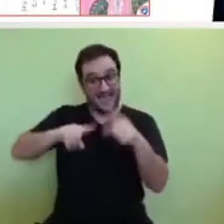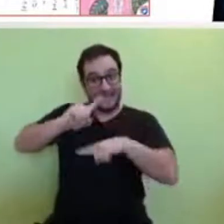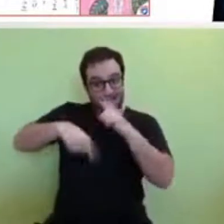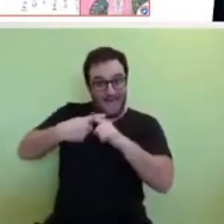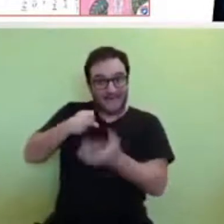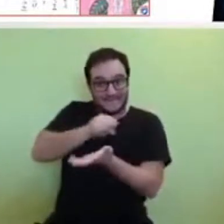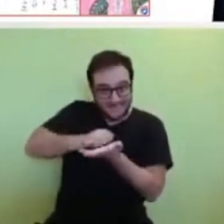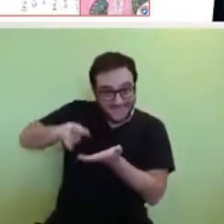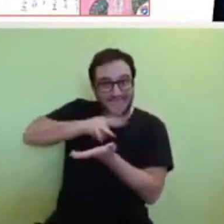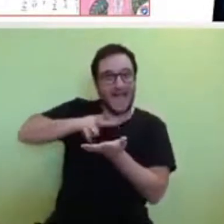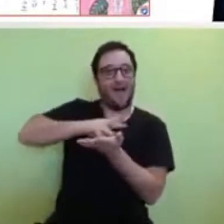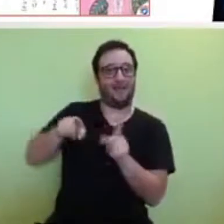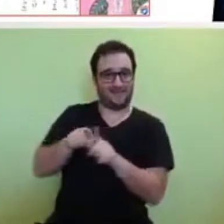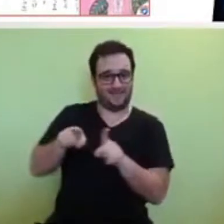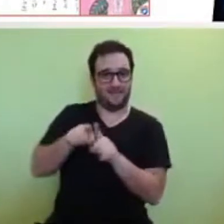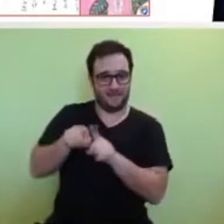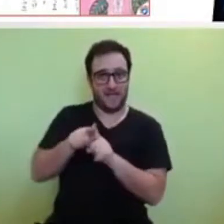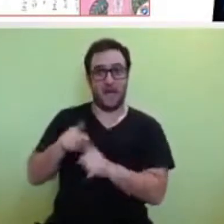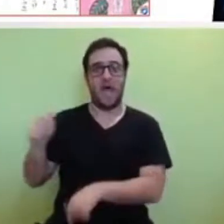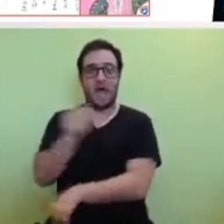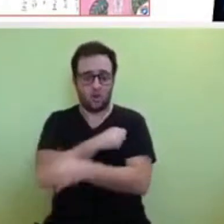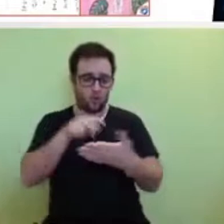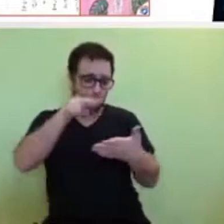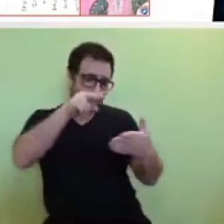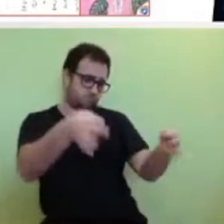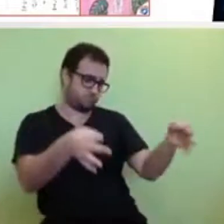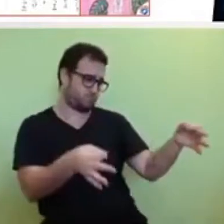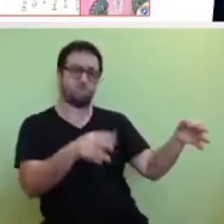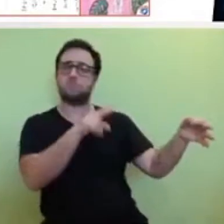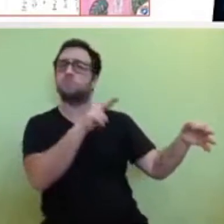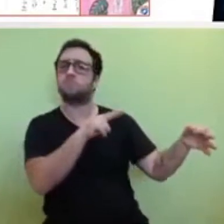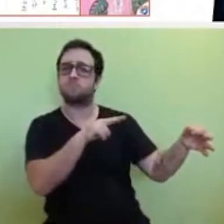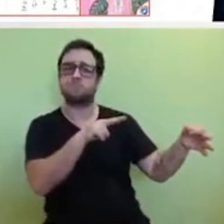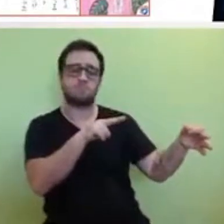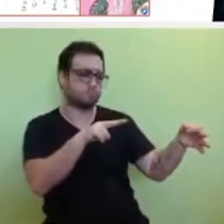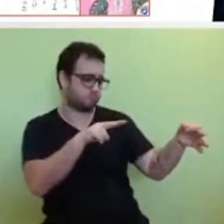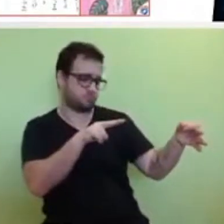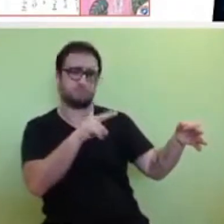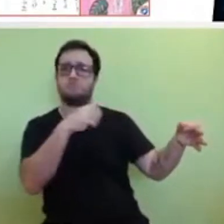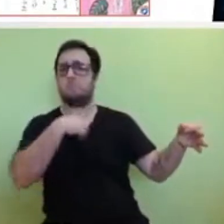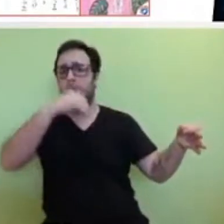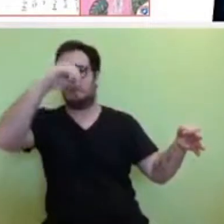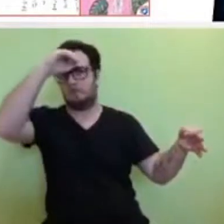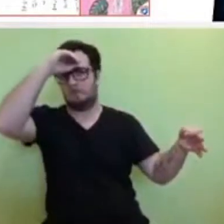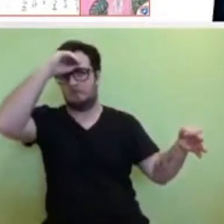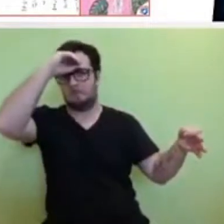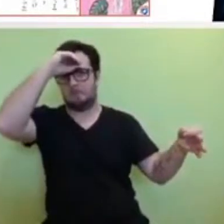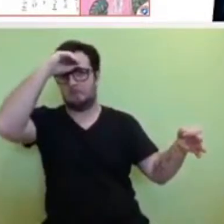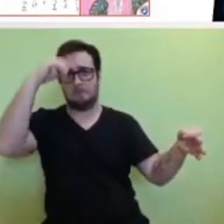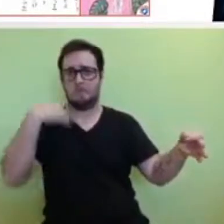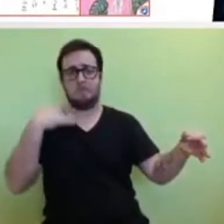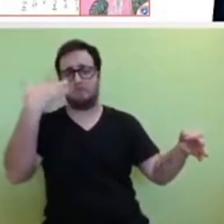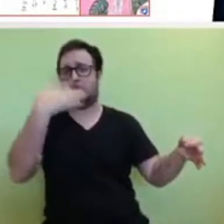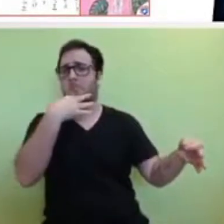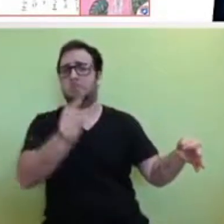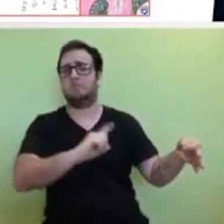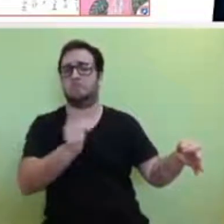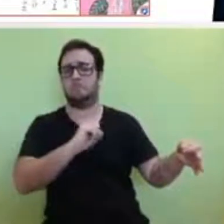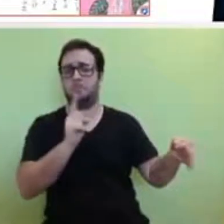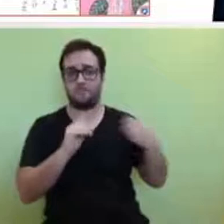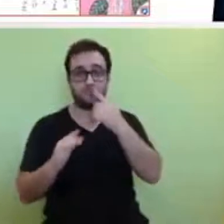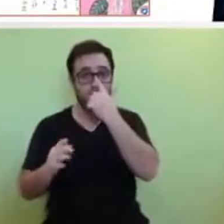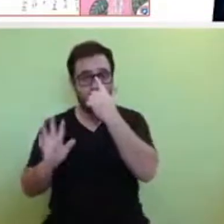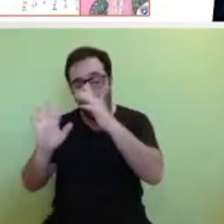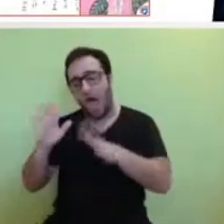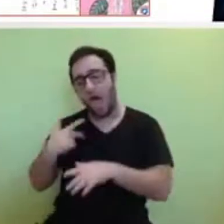E ela não tinha nenhum conhecimento sobre a escrita de sinais, não, mas a gente escrevia junto,